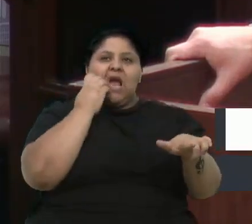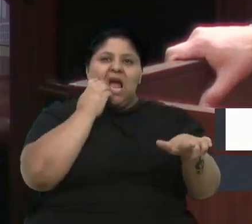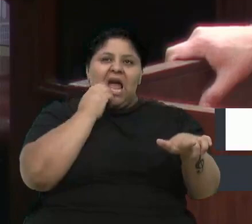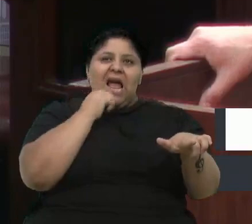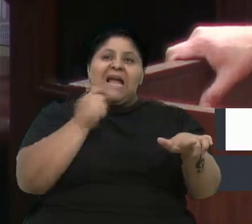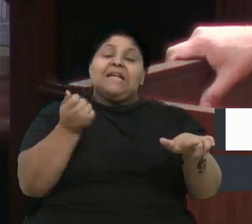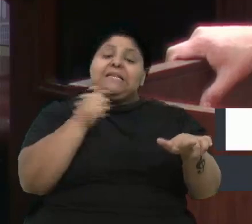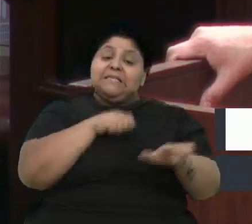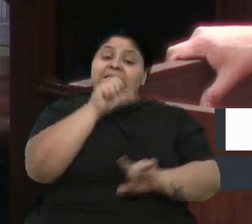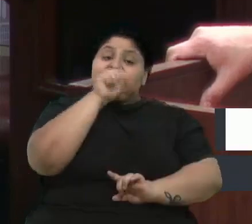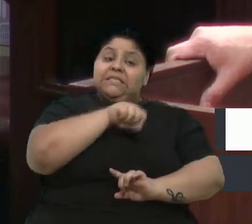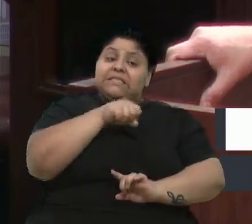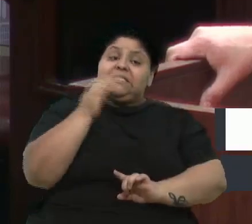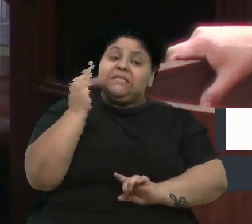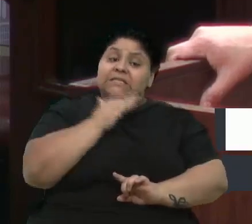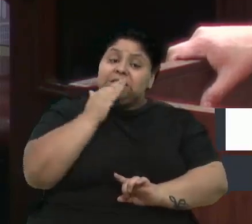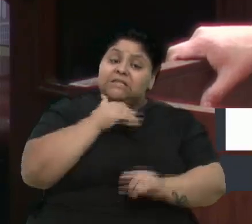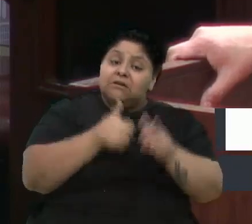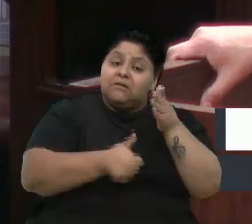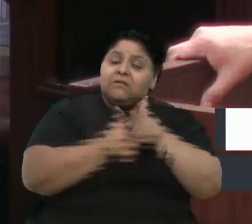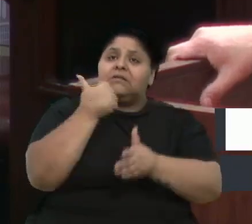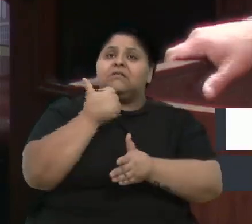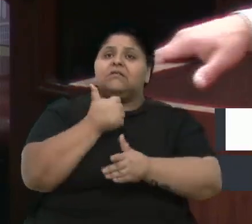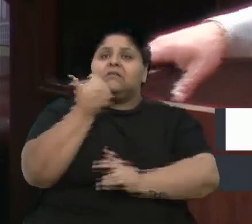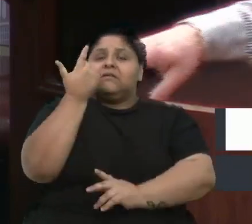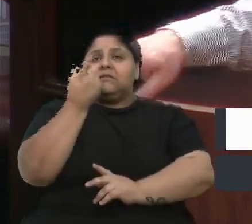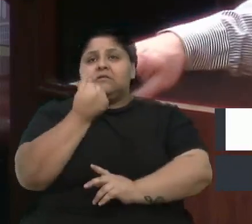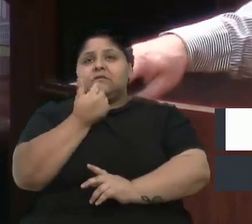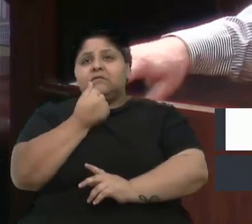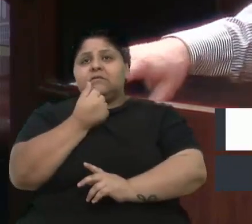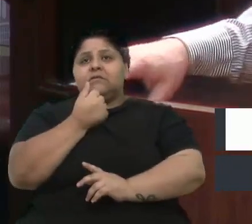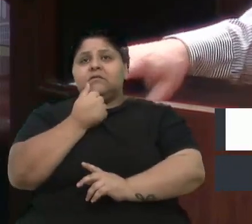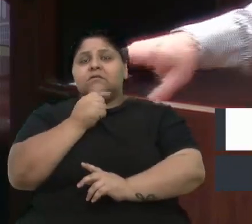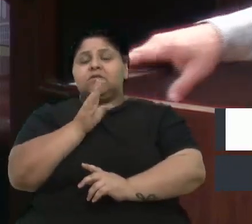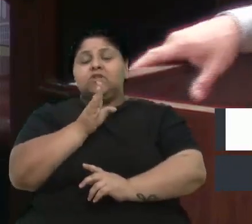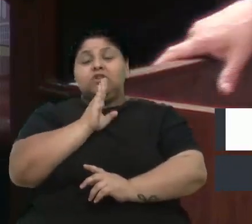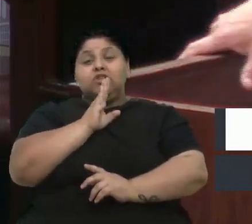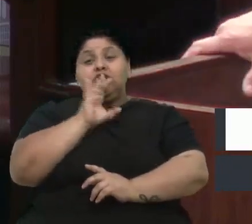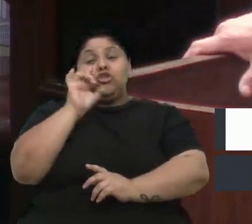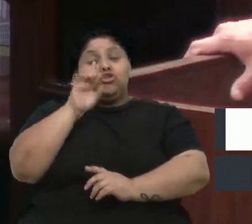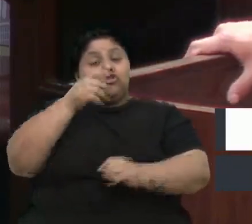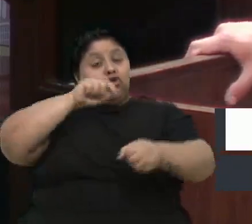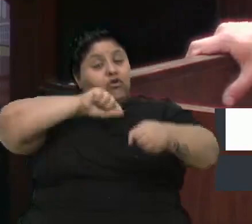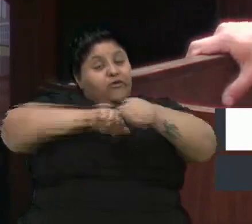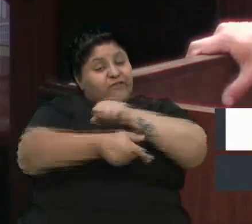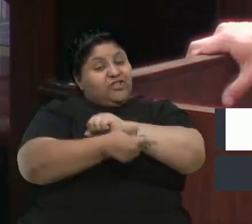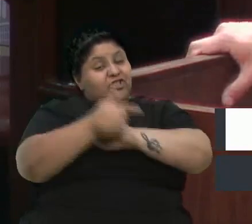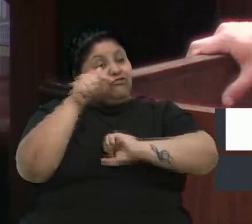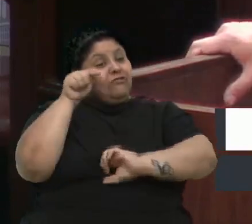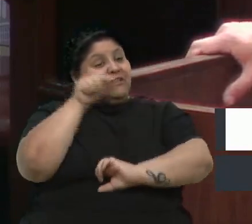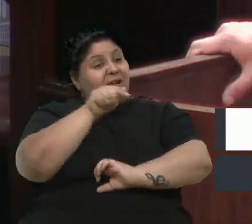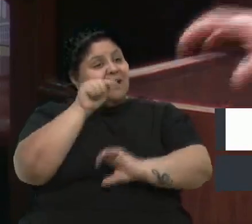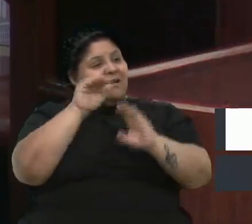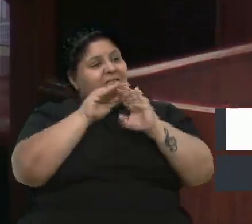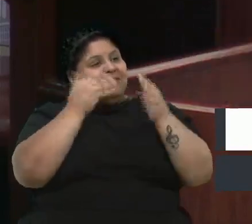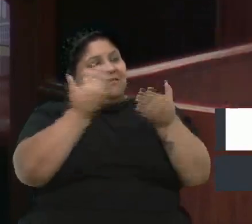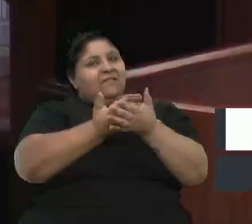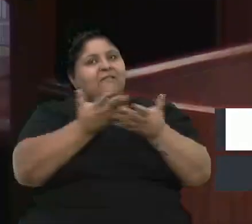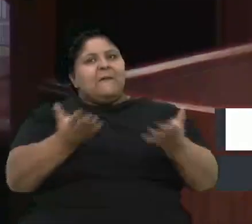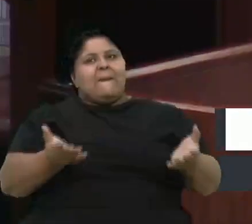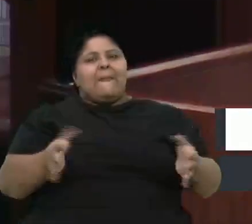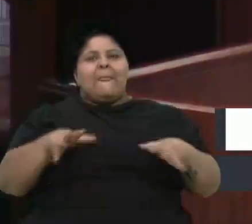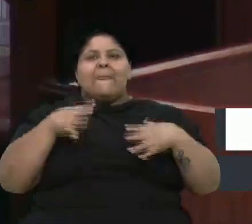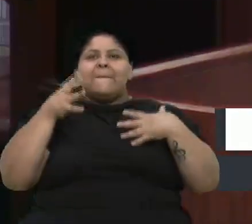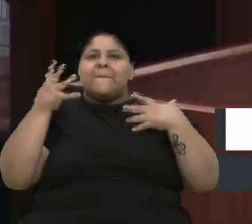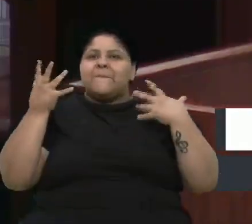Necessita sim urgência e melhorias. E o dinheiro, como é de conhecimento, só pode ser investido lá naquela escola. Então, vamos